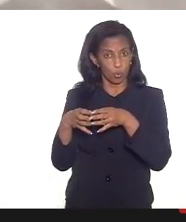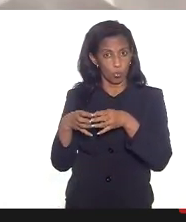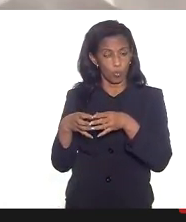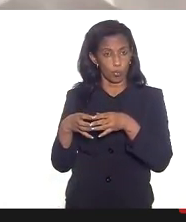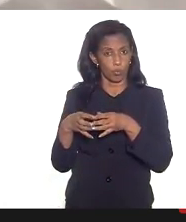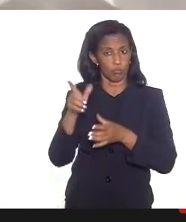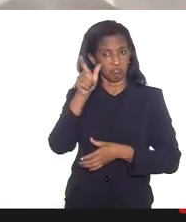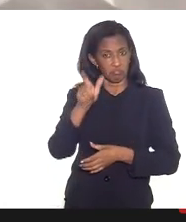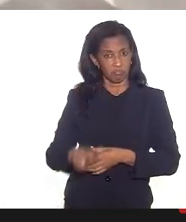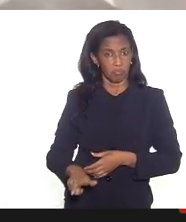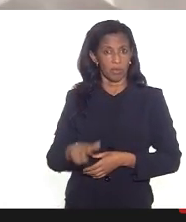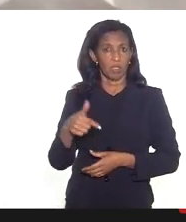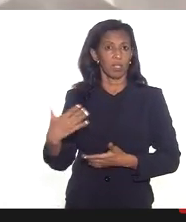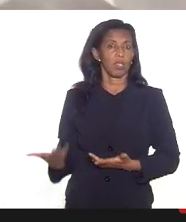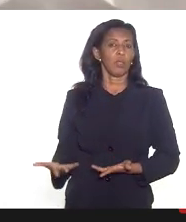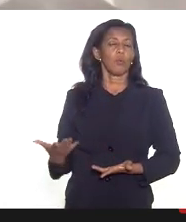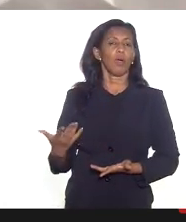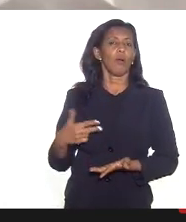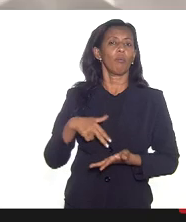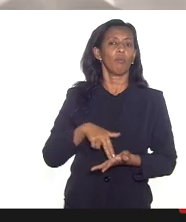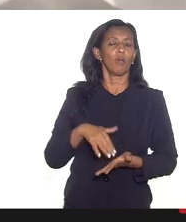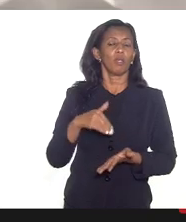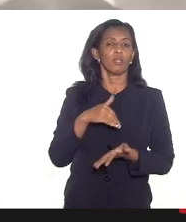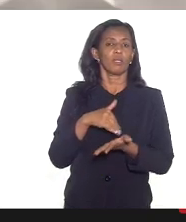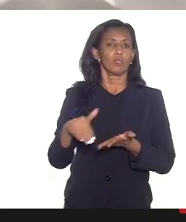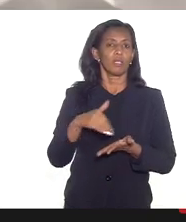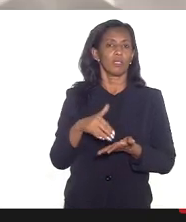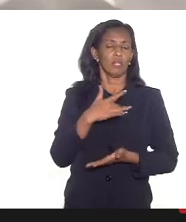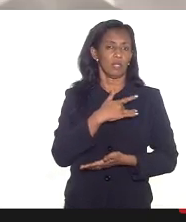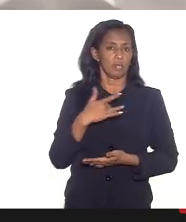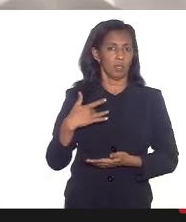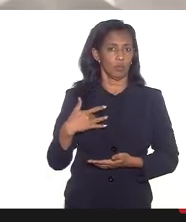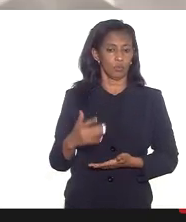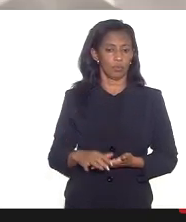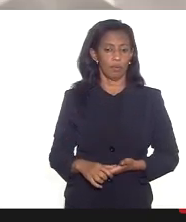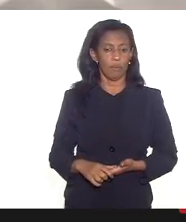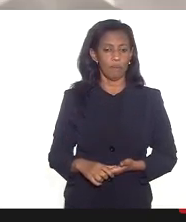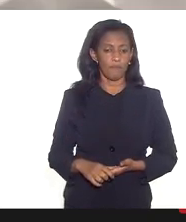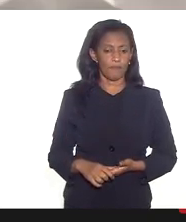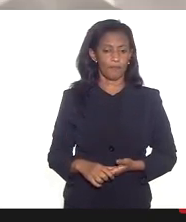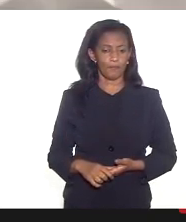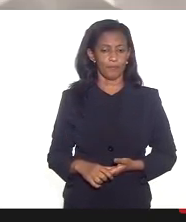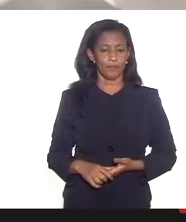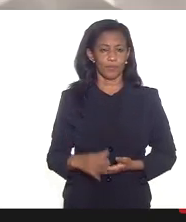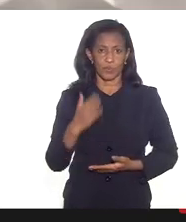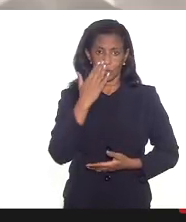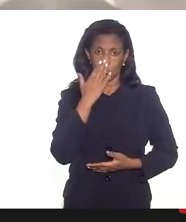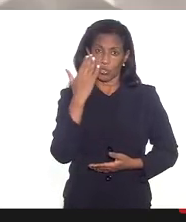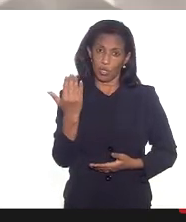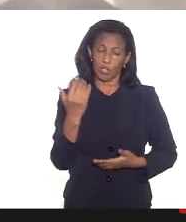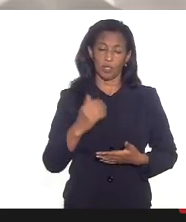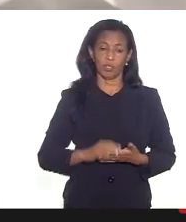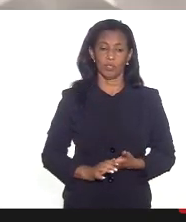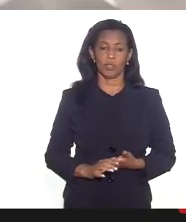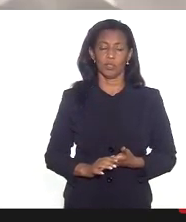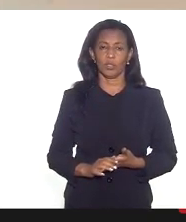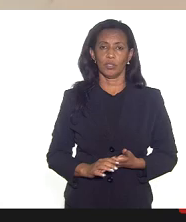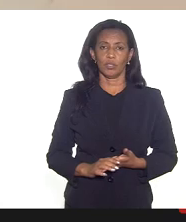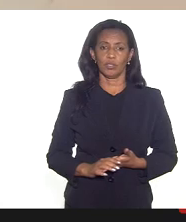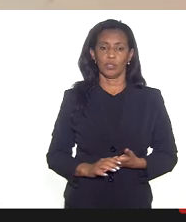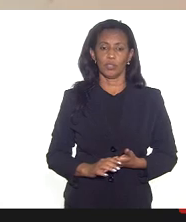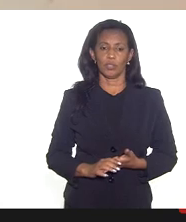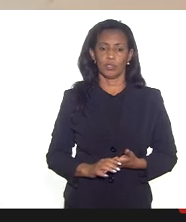né E qual é o posicionamento da secretaria de saúde né é diante de Tais